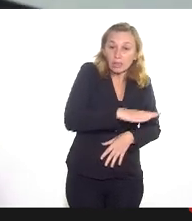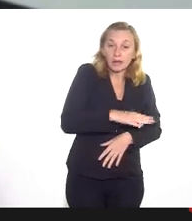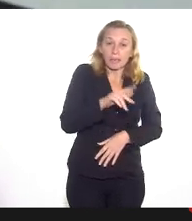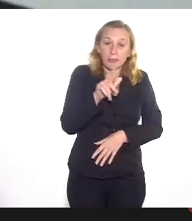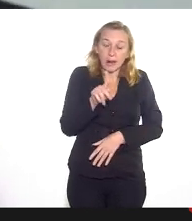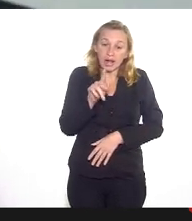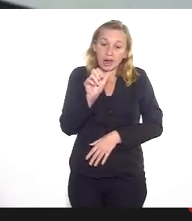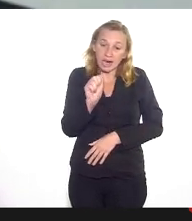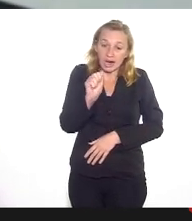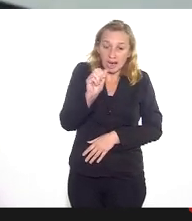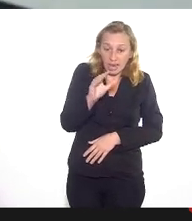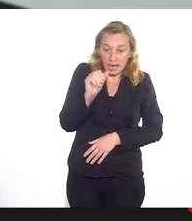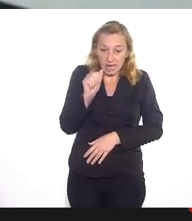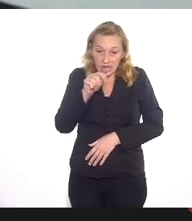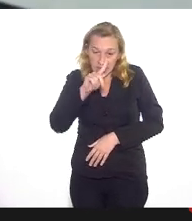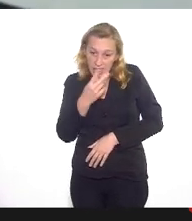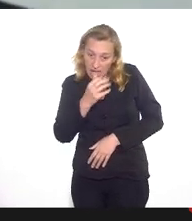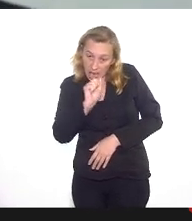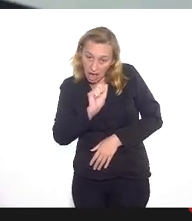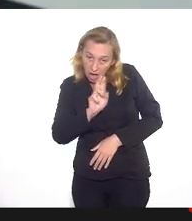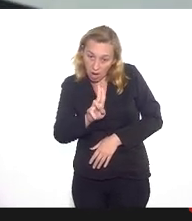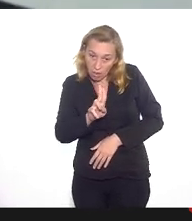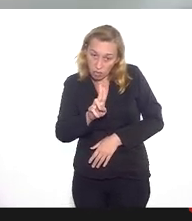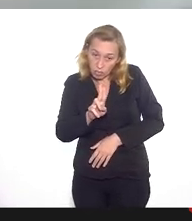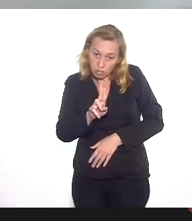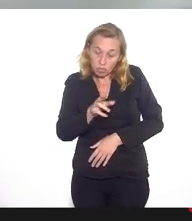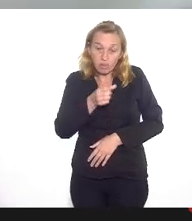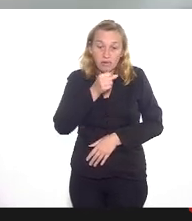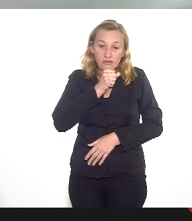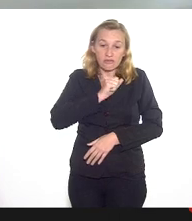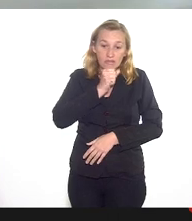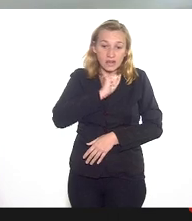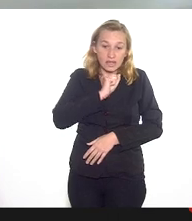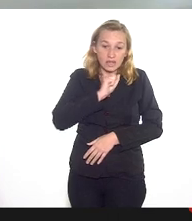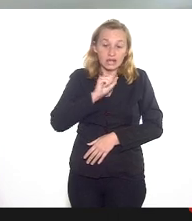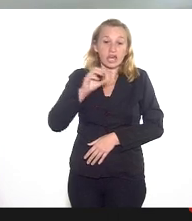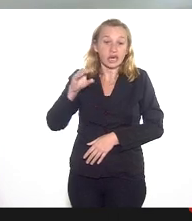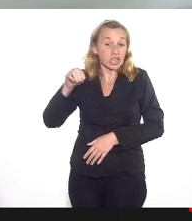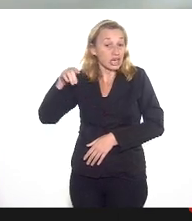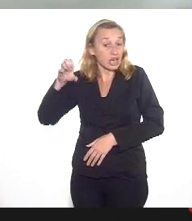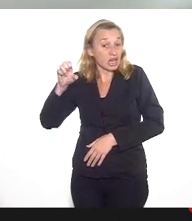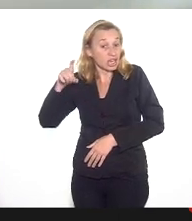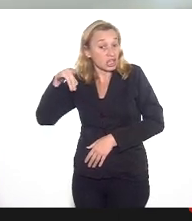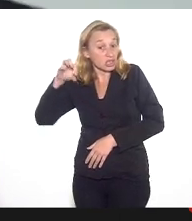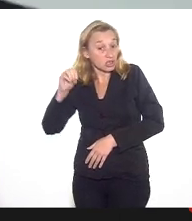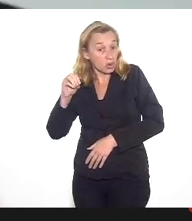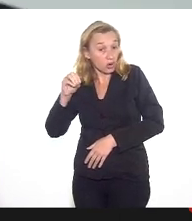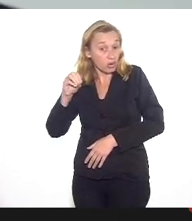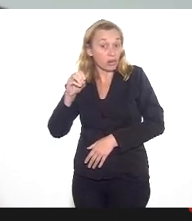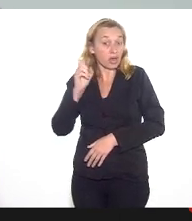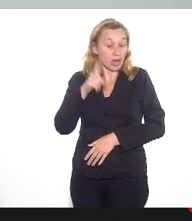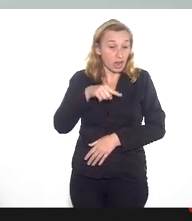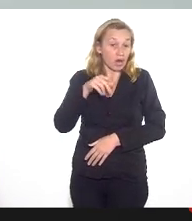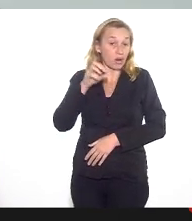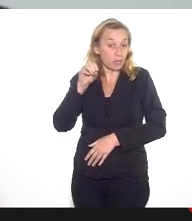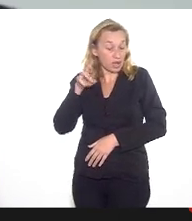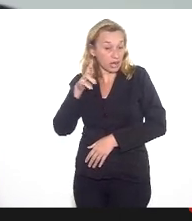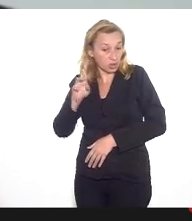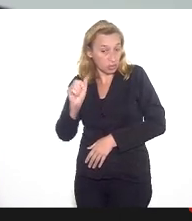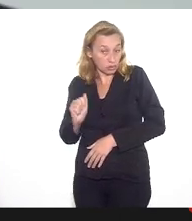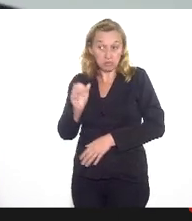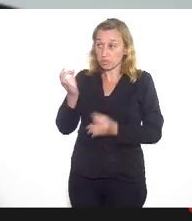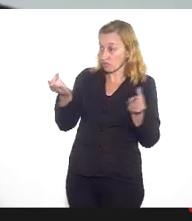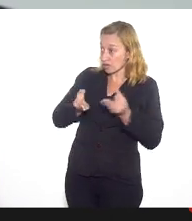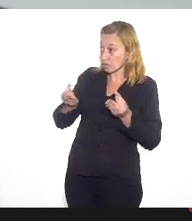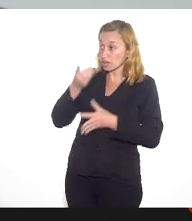Bacalhau, a antiga concessão. Que a Equinor é a operadora, perfeitamente, deputado Luiz Paulo.